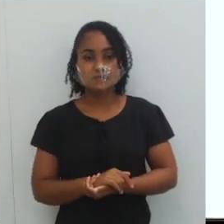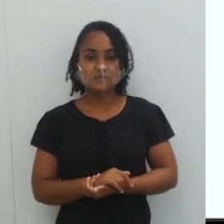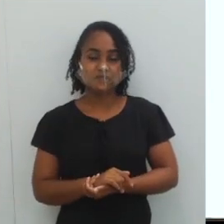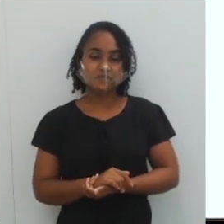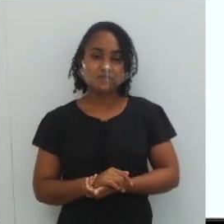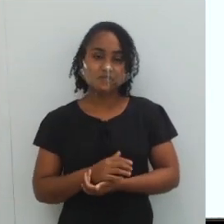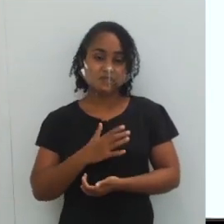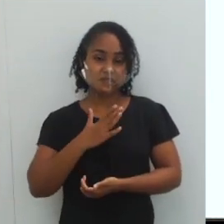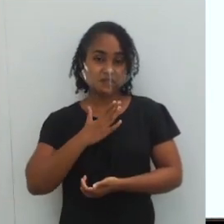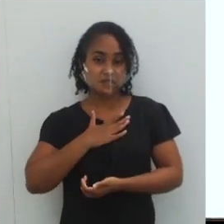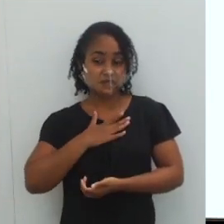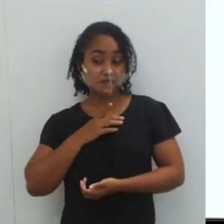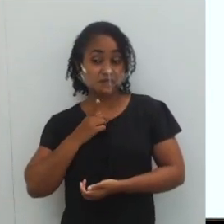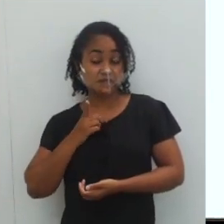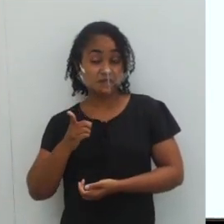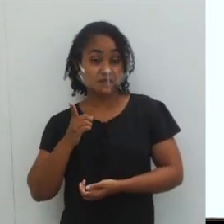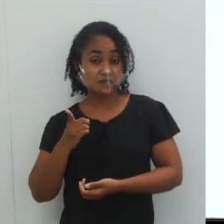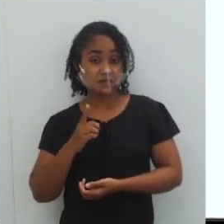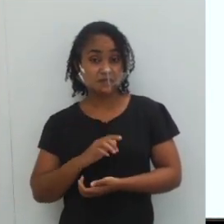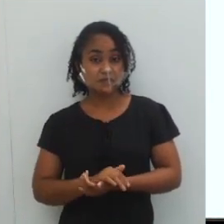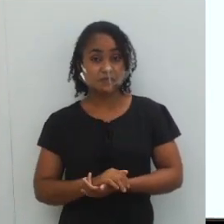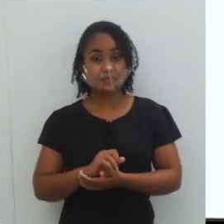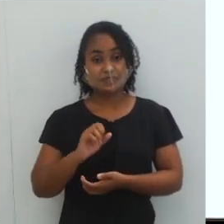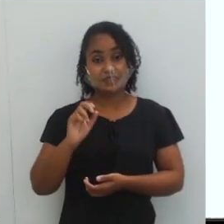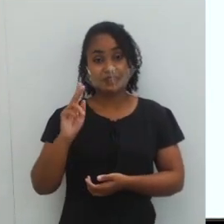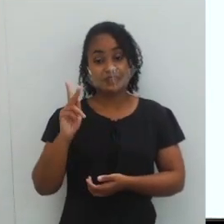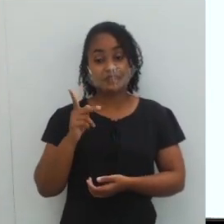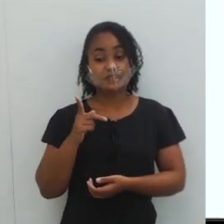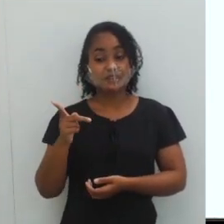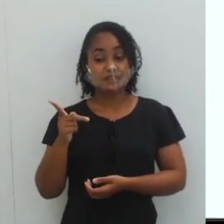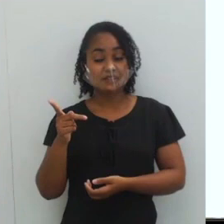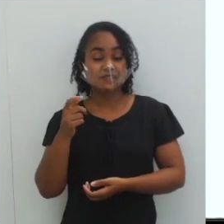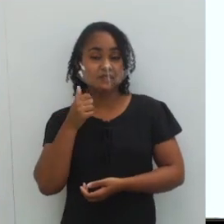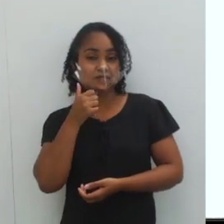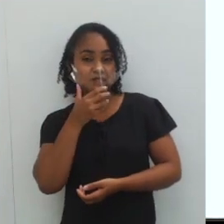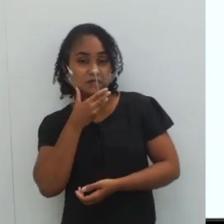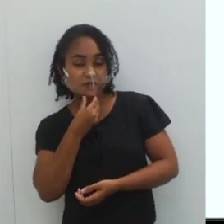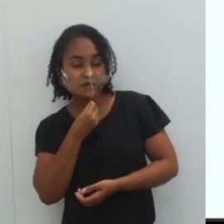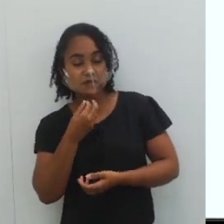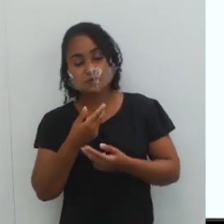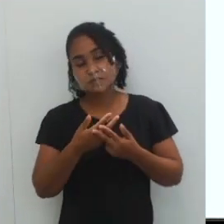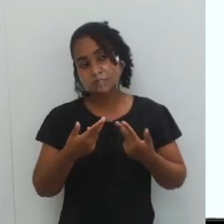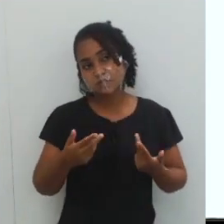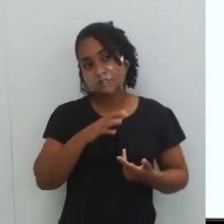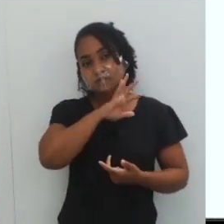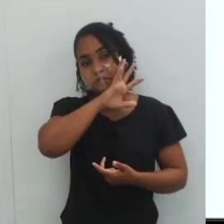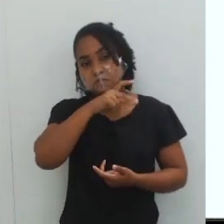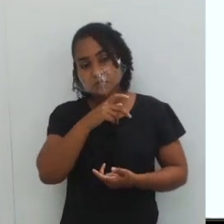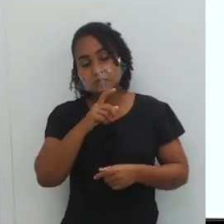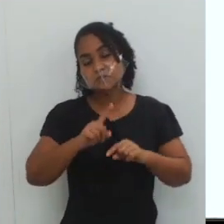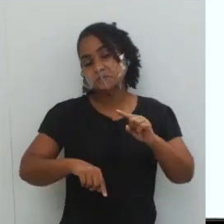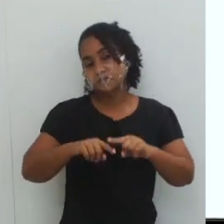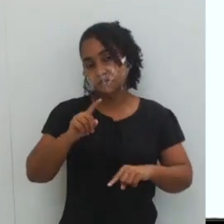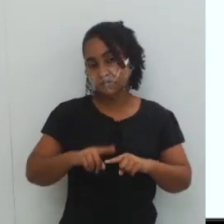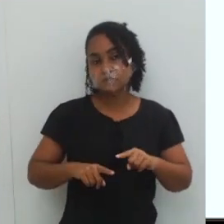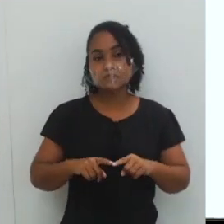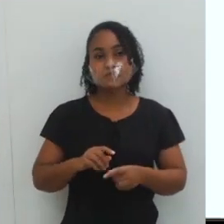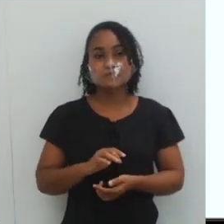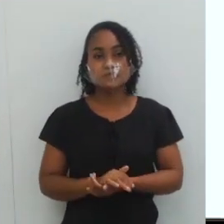caso, I, you, eu, você. He, she, it, ele, ela, coisas, animais ou